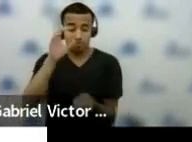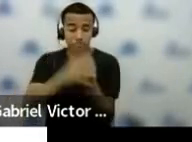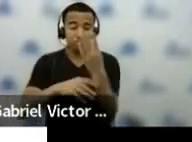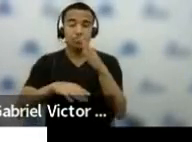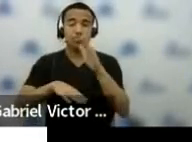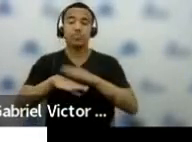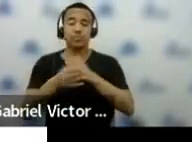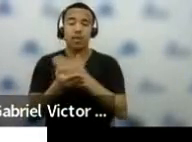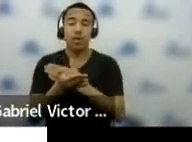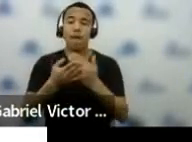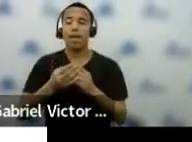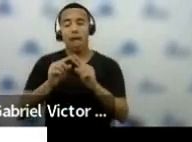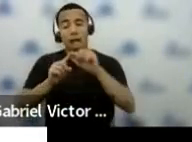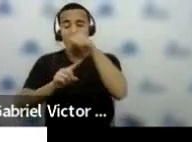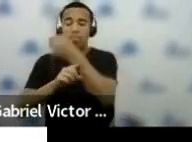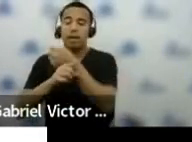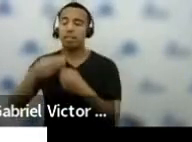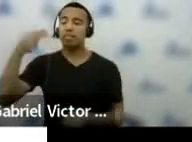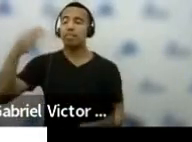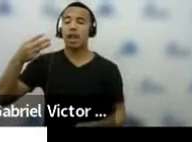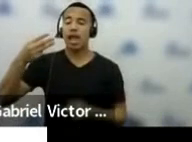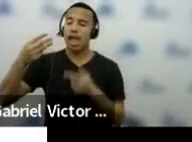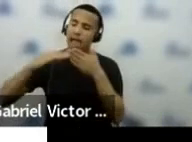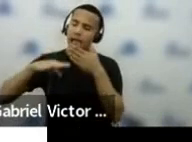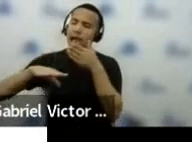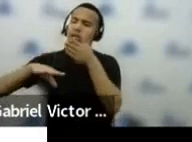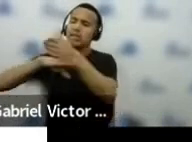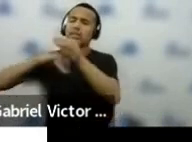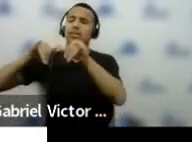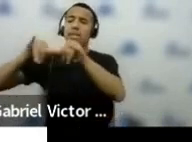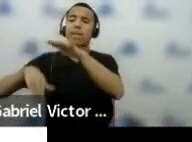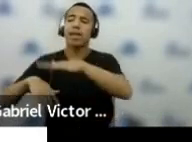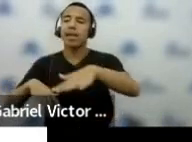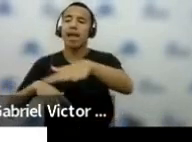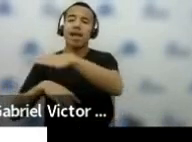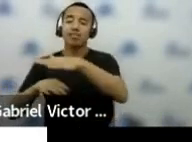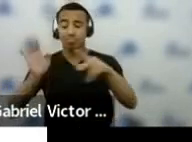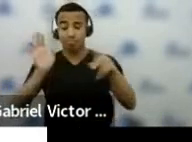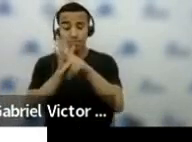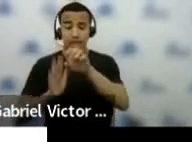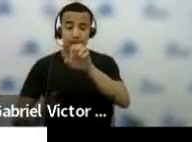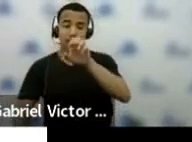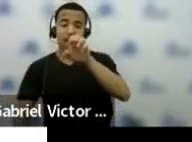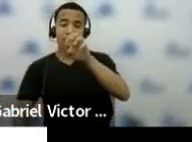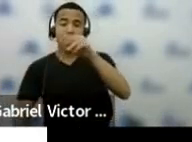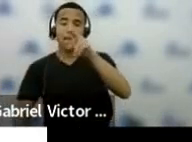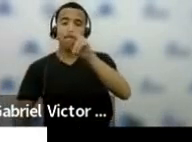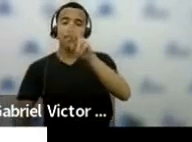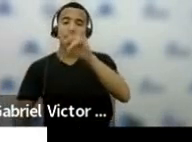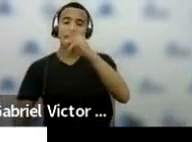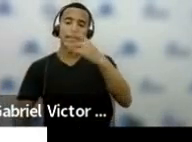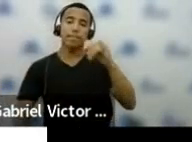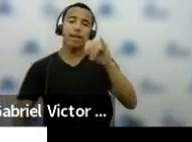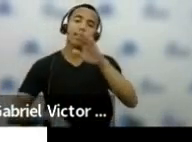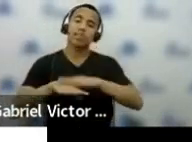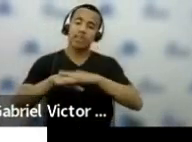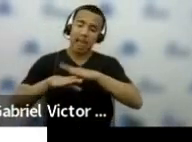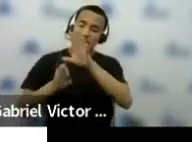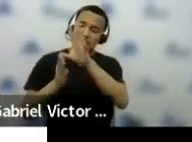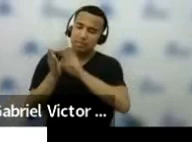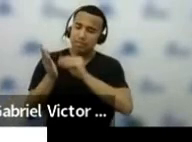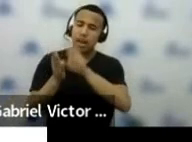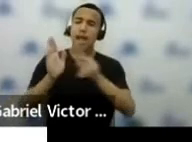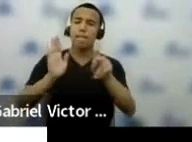para o ciclo 3 do programa, que é acesso ao mercado, onde a Embrapi, inspirada na experiência de Israel, ela dá um recurso